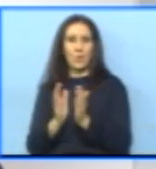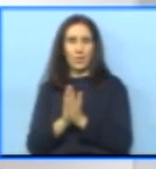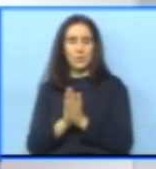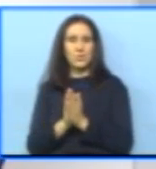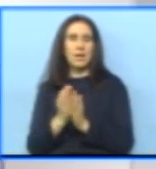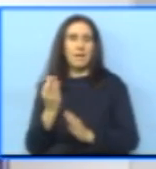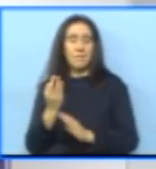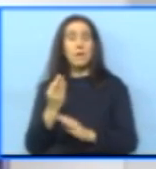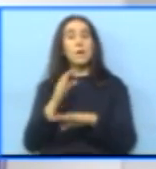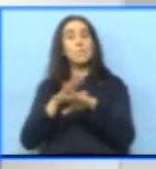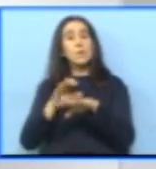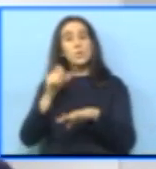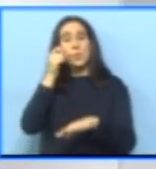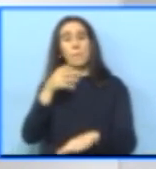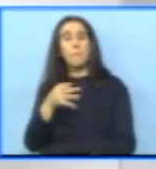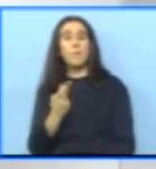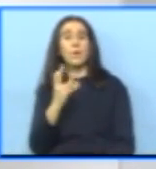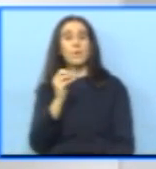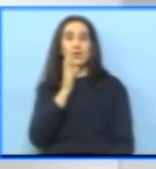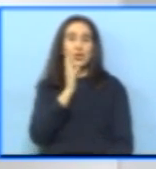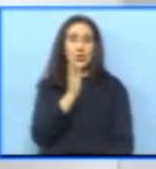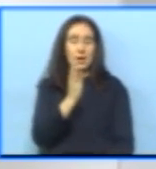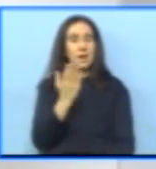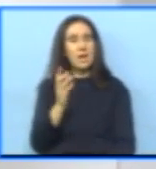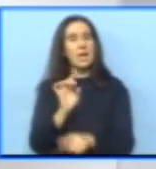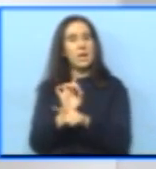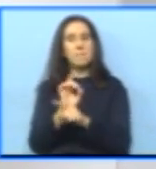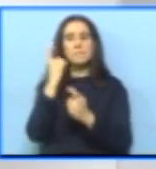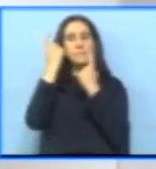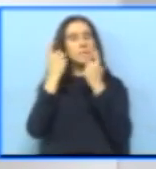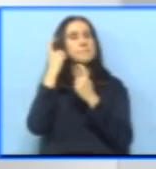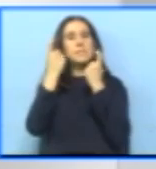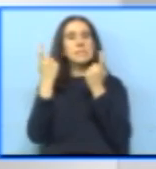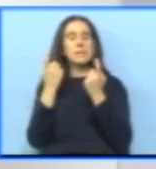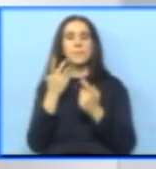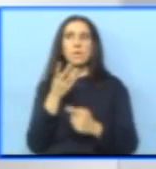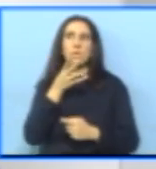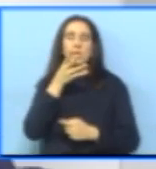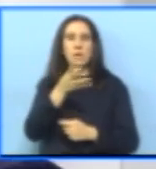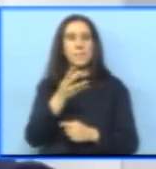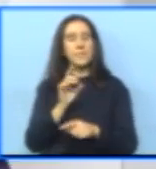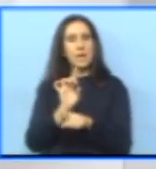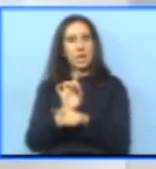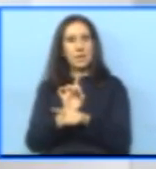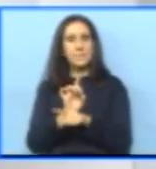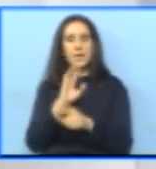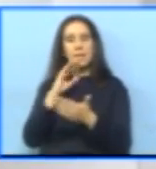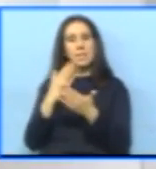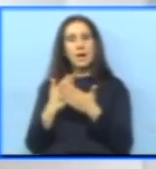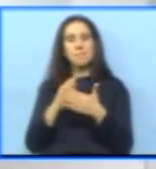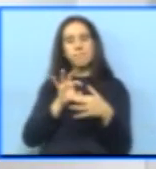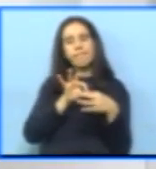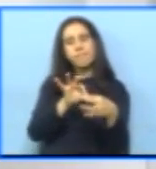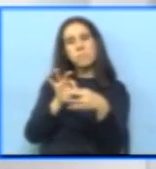por aquilo que o Paulo acaba de referir, pensar, eu diria, criar uma certa